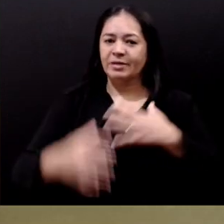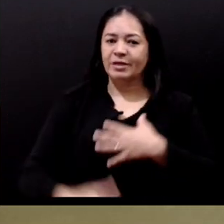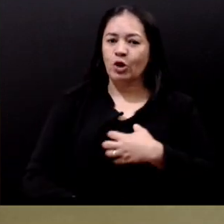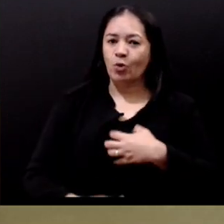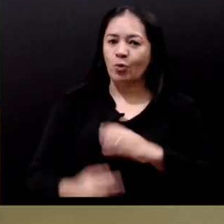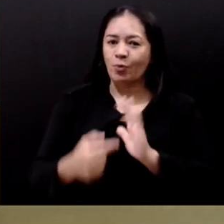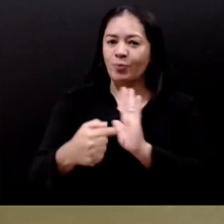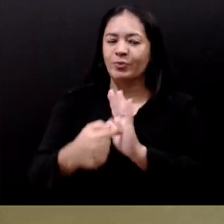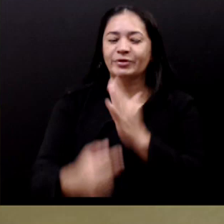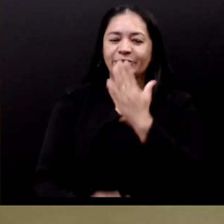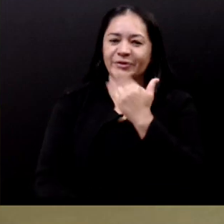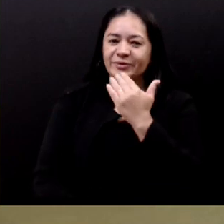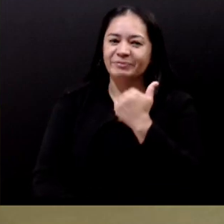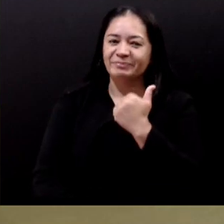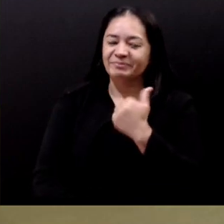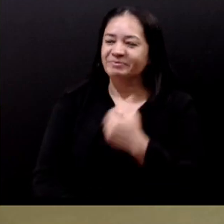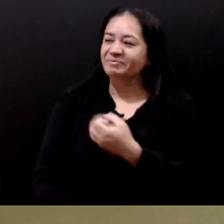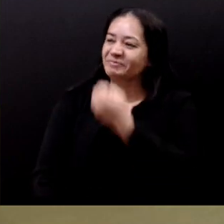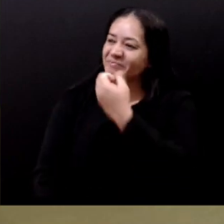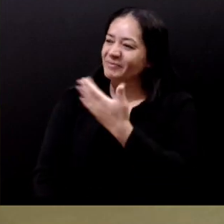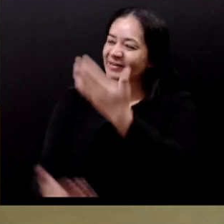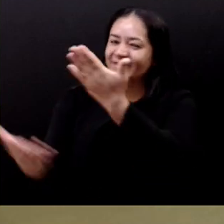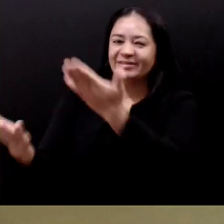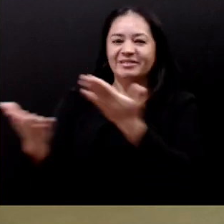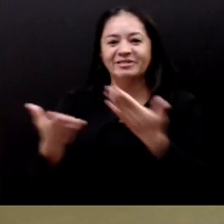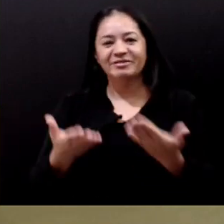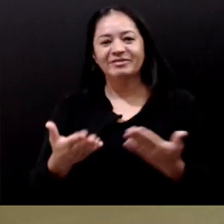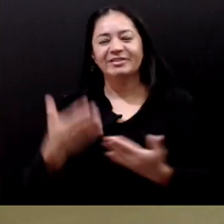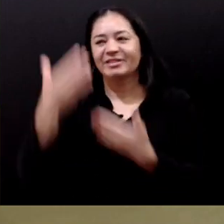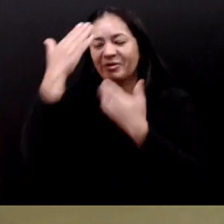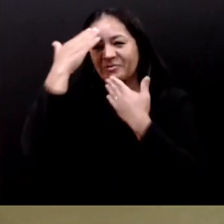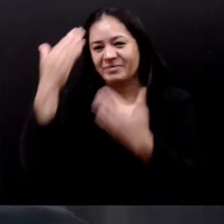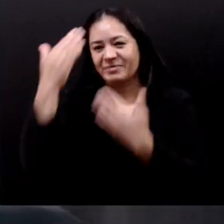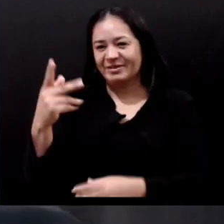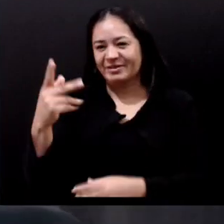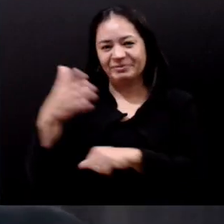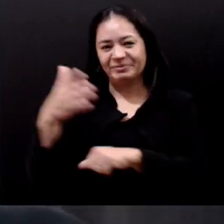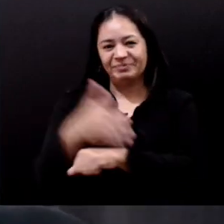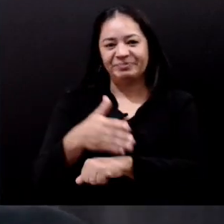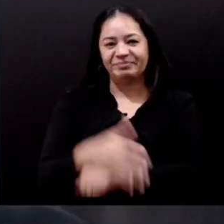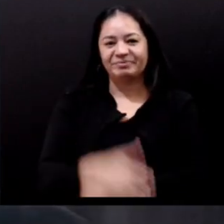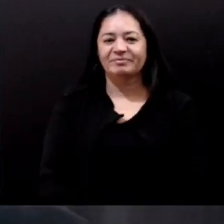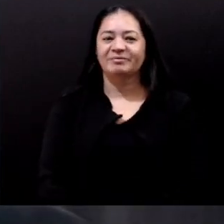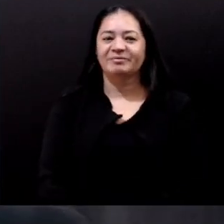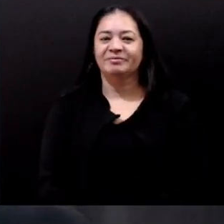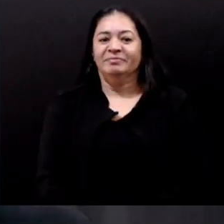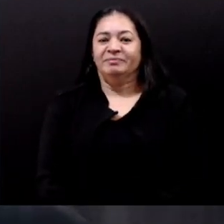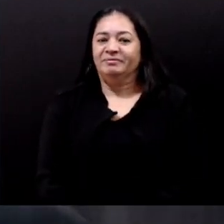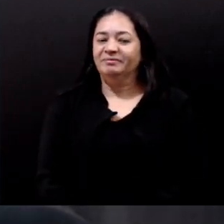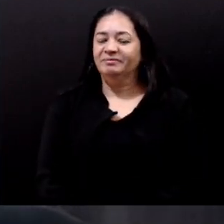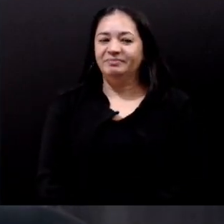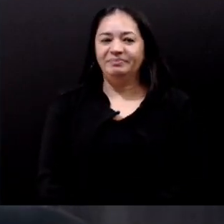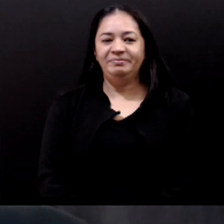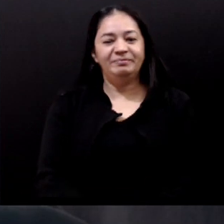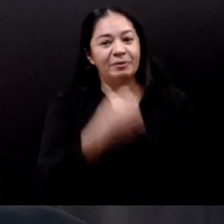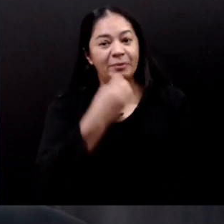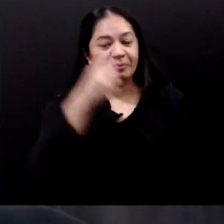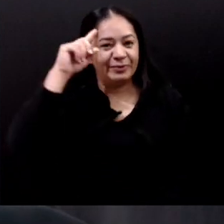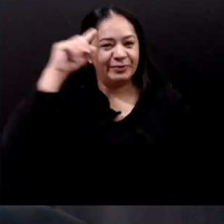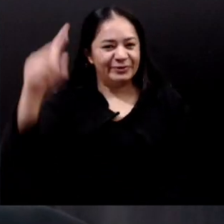Jéssica, seja bem-vinda, obrigada pela sua participação, que legal te receber Bom aqui. dia, Rúbia. Muito prazer é todo